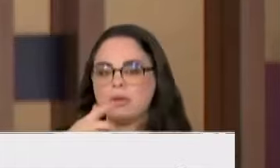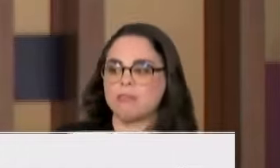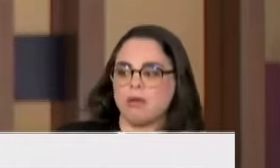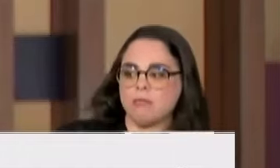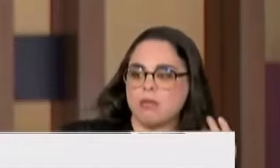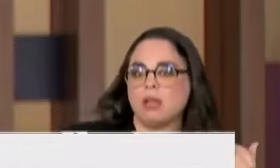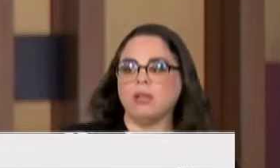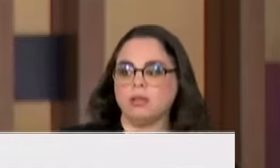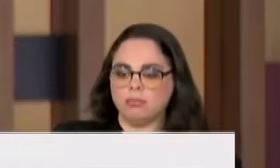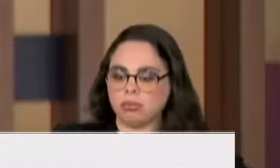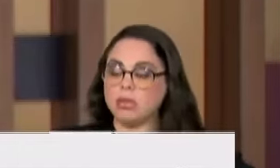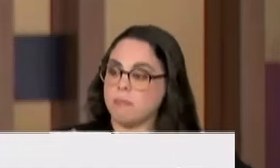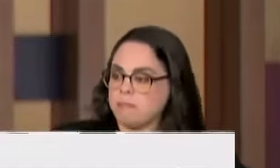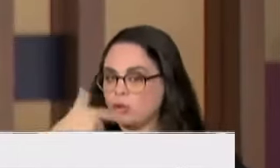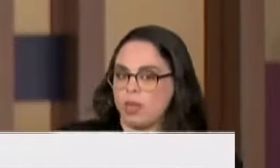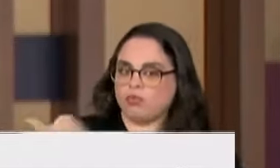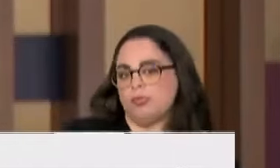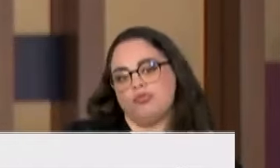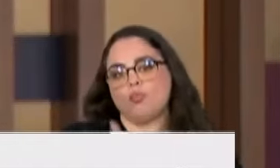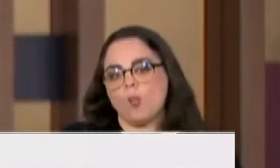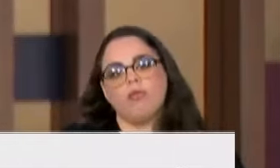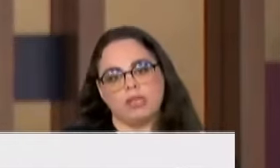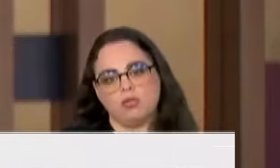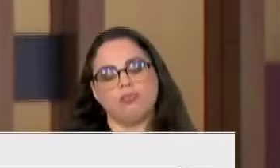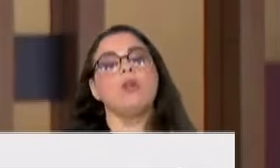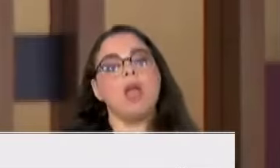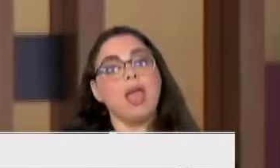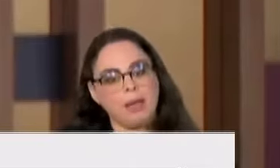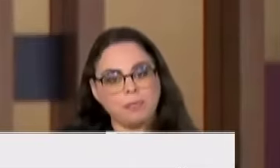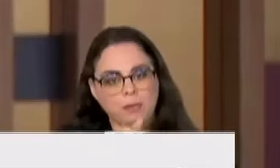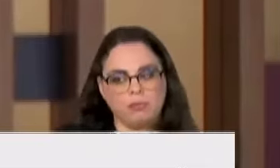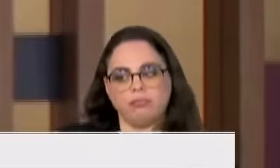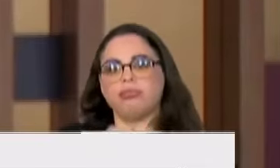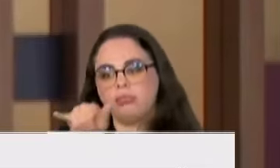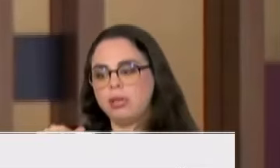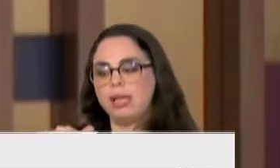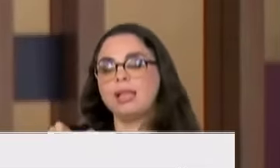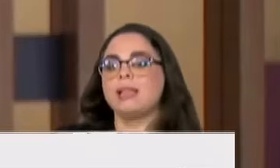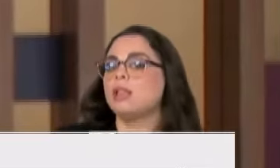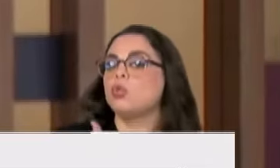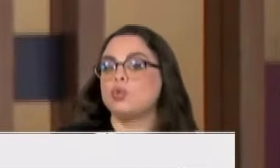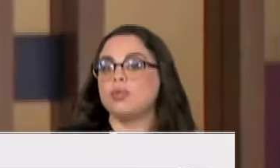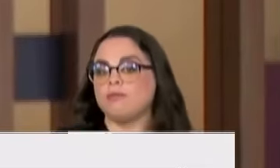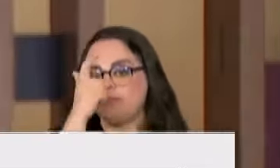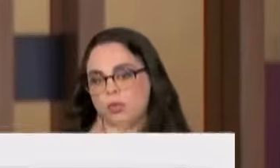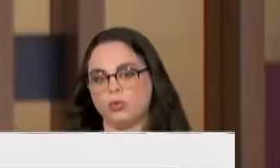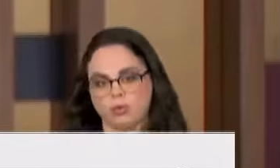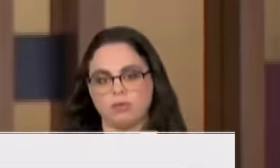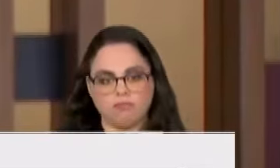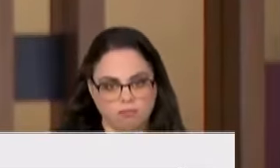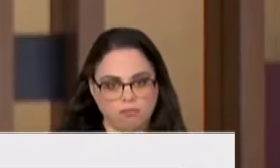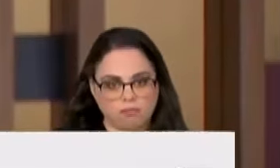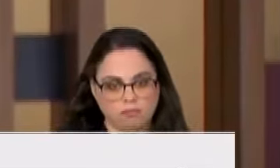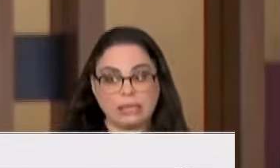aquele lugar do avião, para que não fosse vazio. Então, este primeiro voo agora são 220 pessoas disponibilizadas, e se